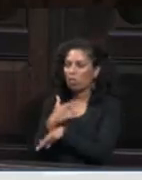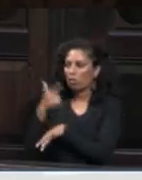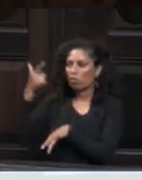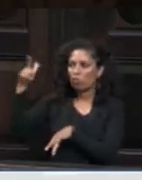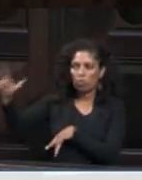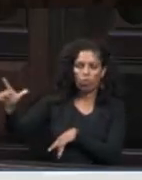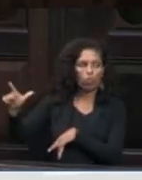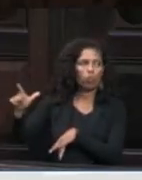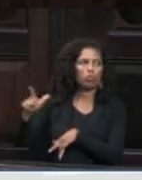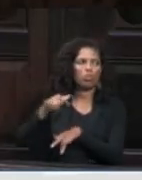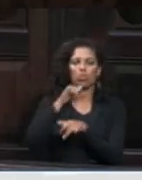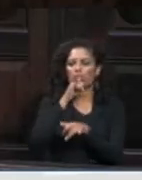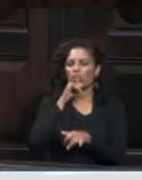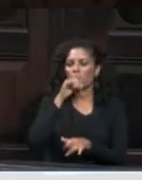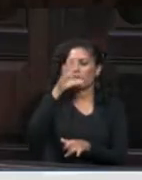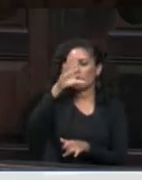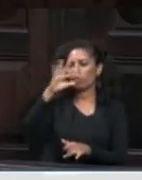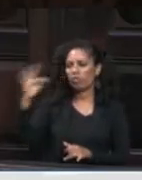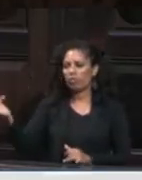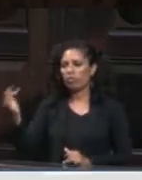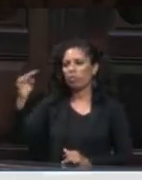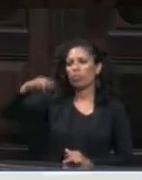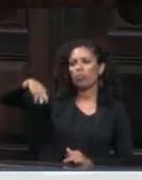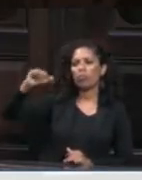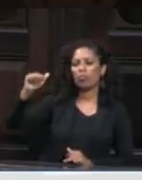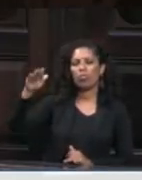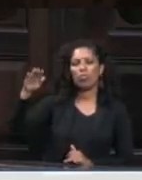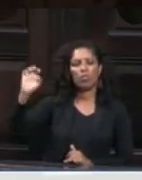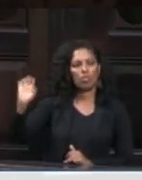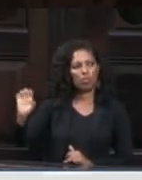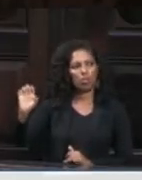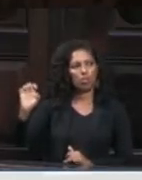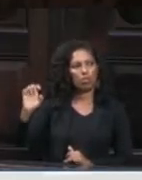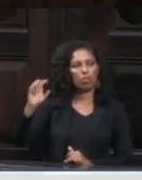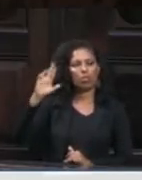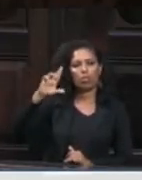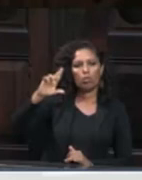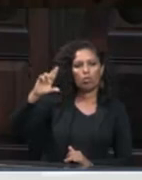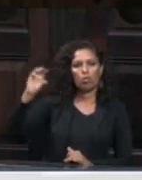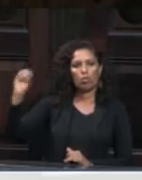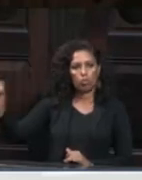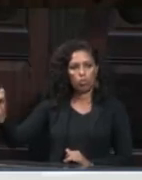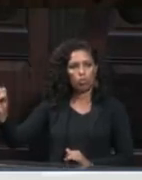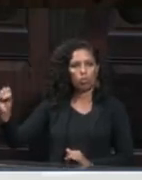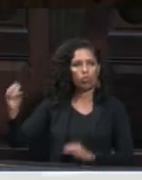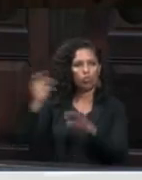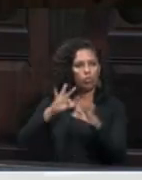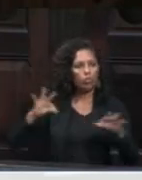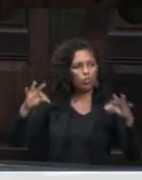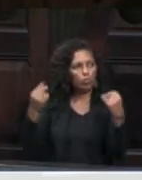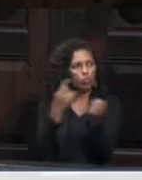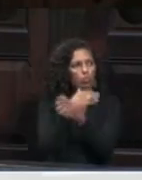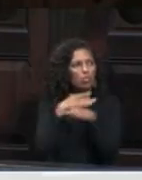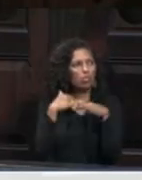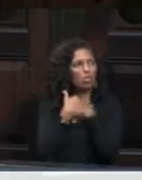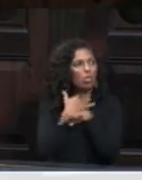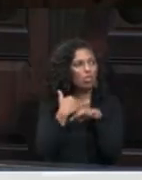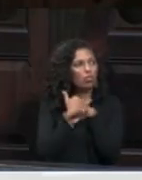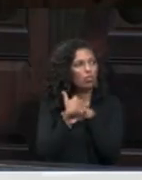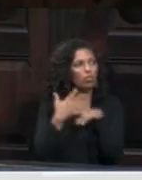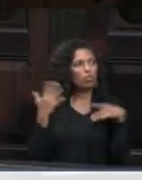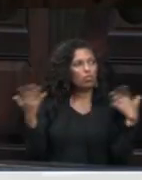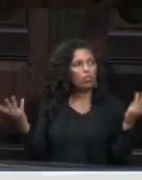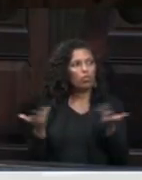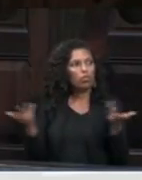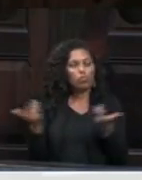A exemplo de Cabo Frio, Macaé, Rio das Ostras, cidades que hoje